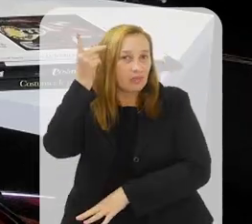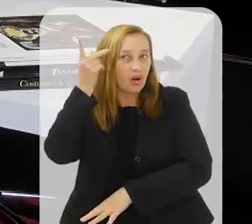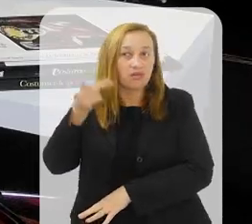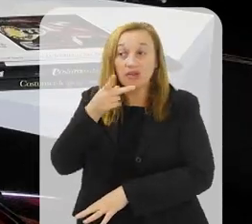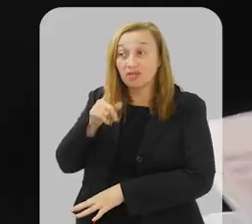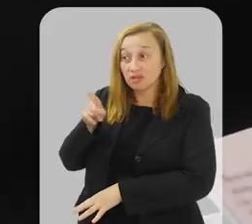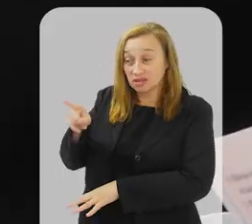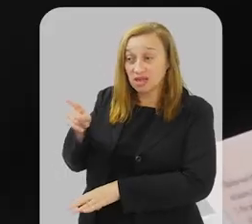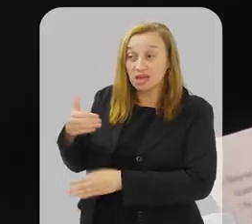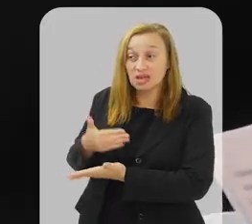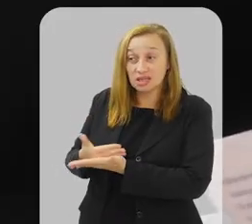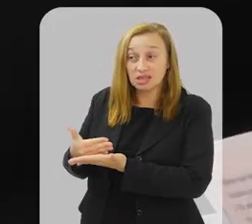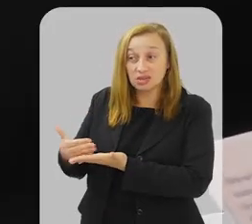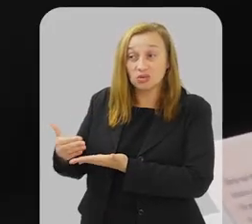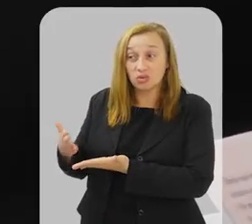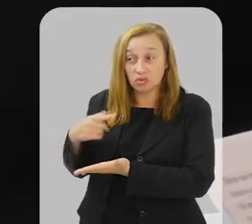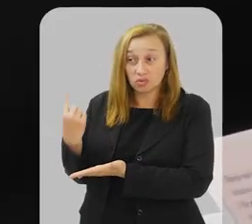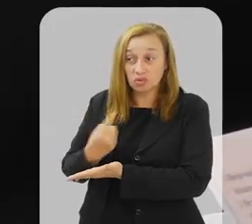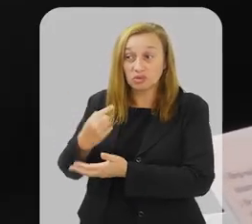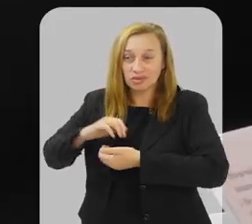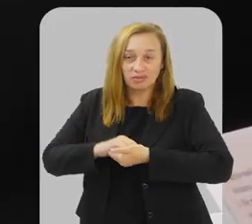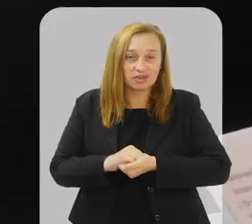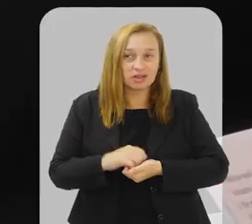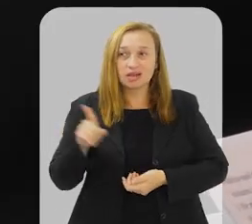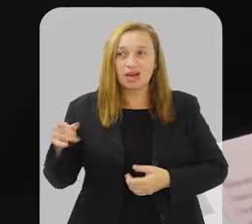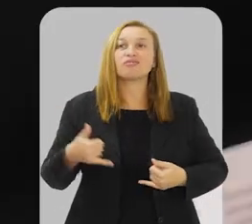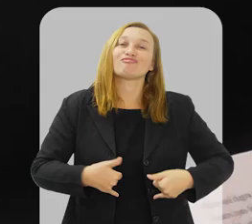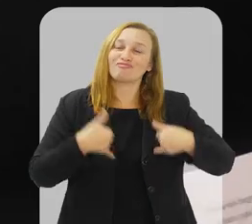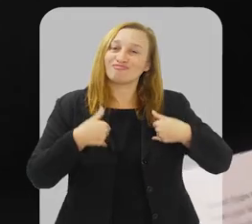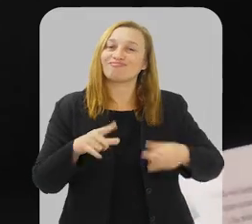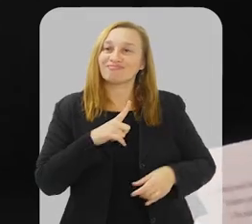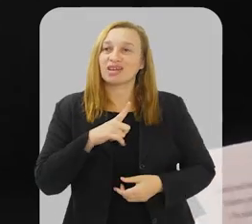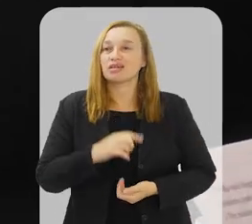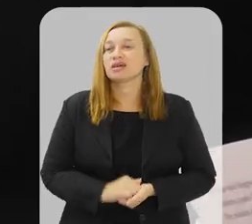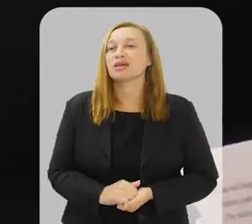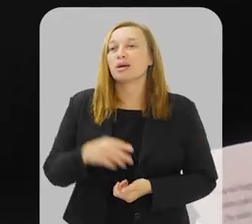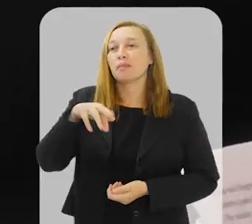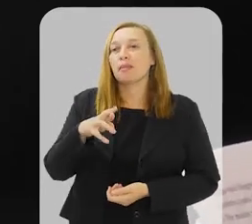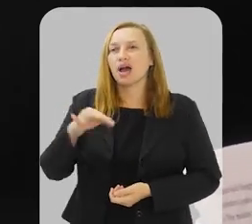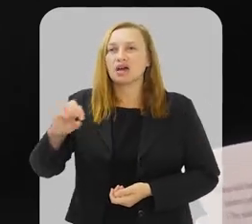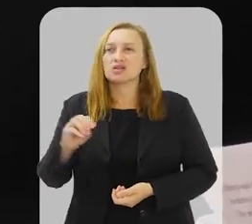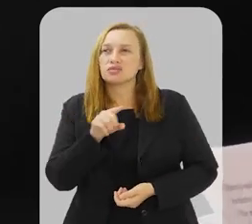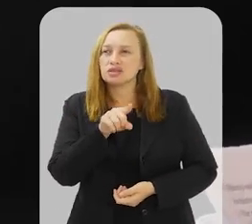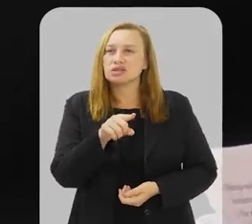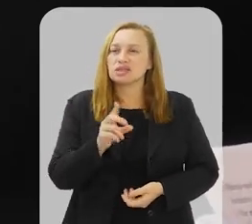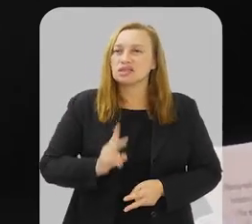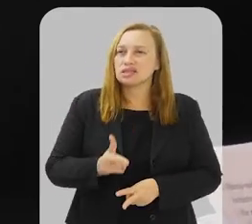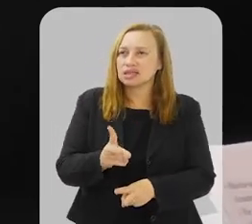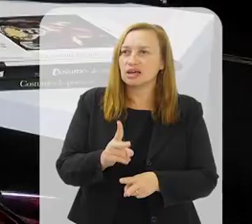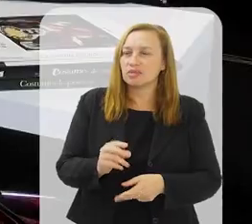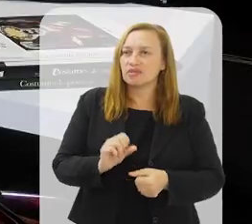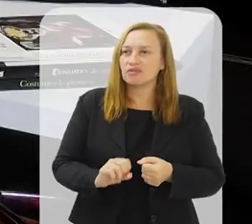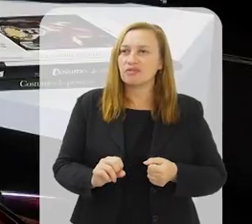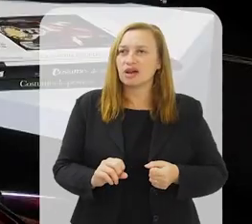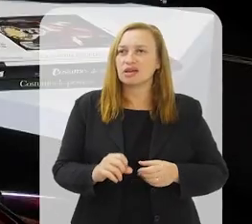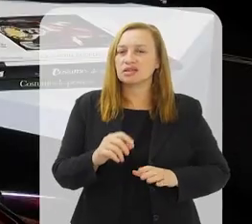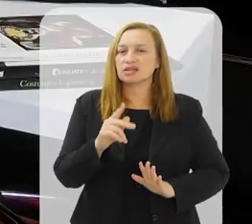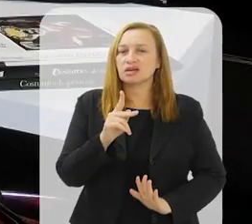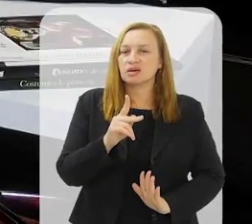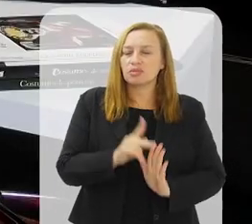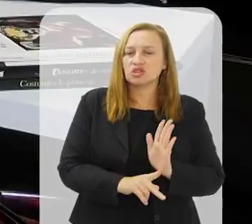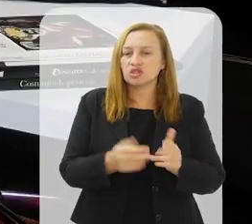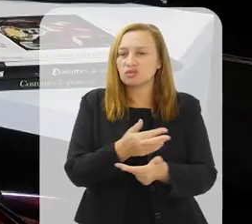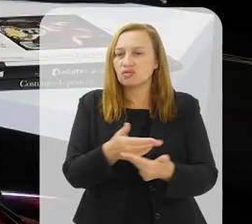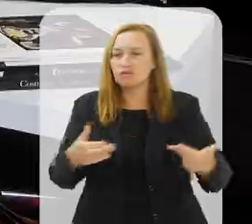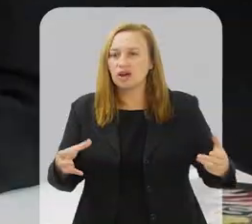gente se encontra em São Paulo eu falo para ela Olha tu começou com a gente ela na Virador e ela tem muito orgulho disso ô Márcio você sempre